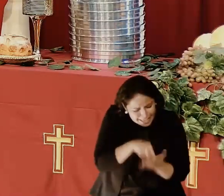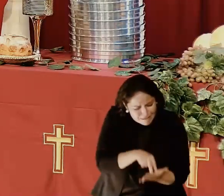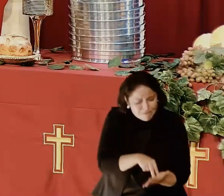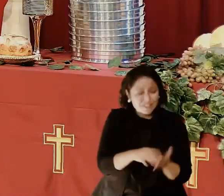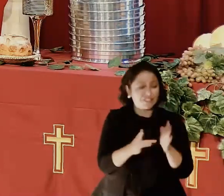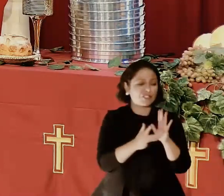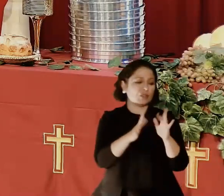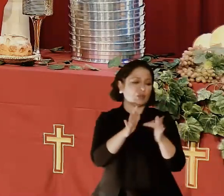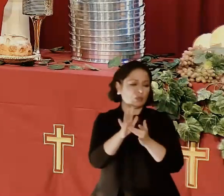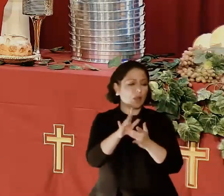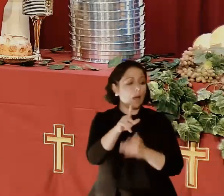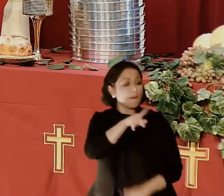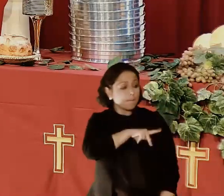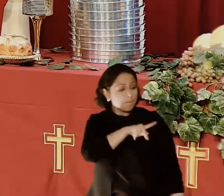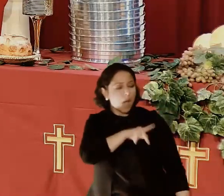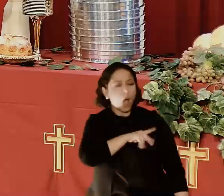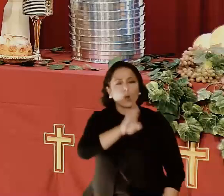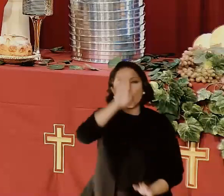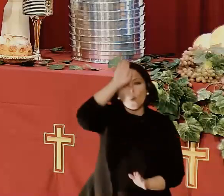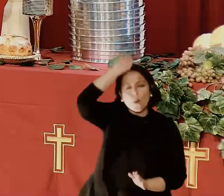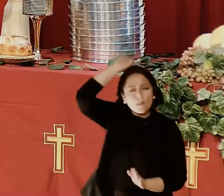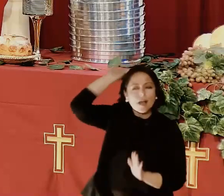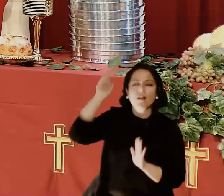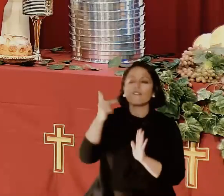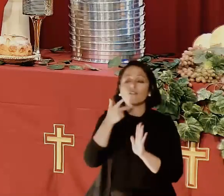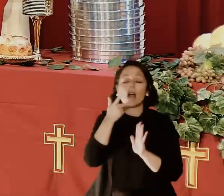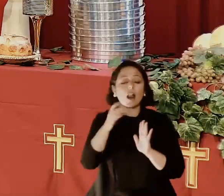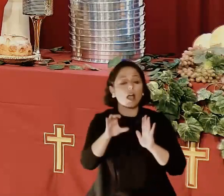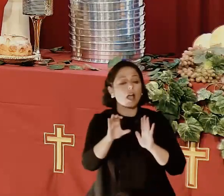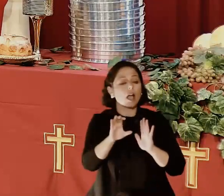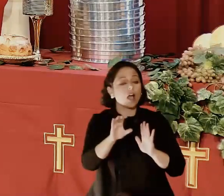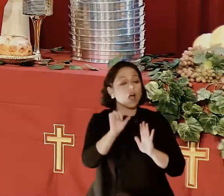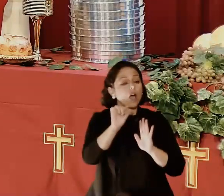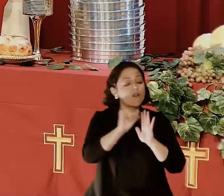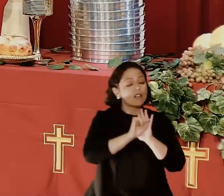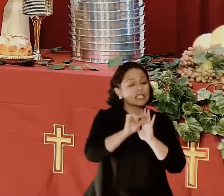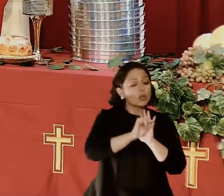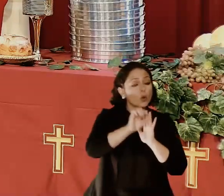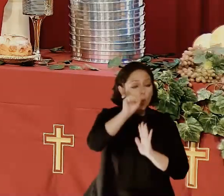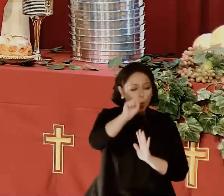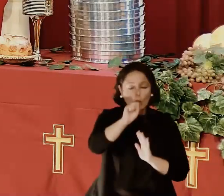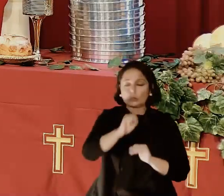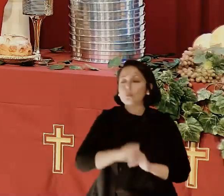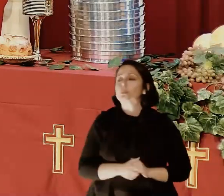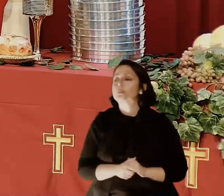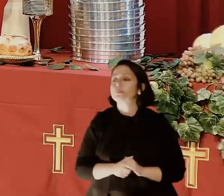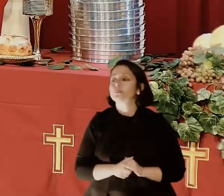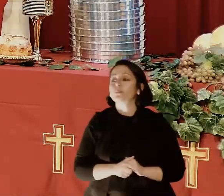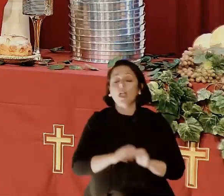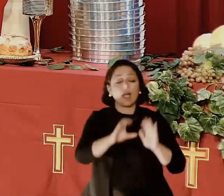o apóstolo Paulo em Romanos, no texto maravilhoso, Romanos 8, mas eu só vou destacar um versículo,